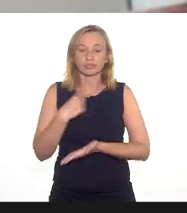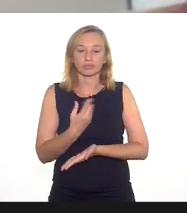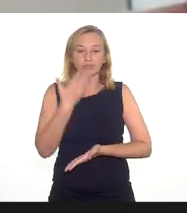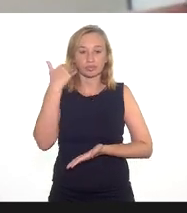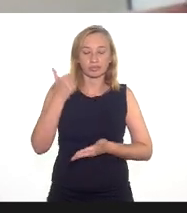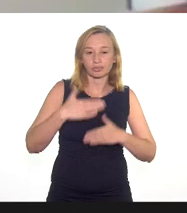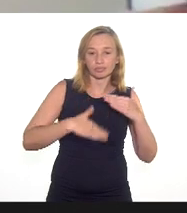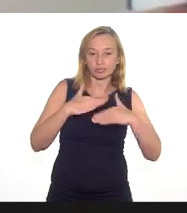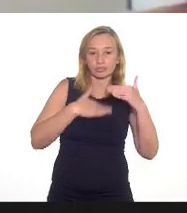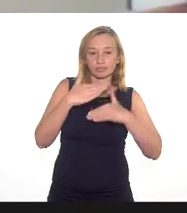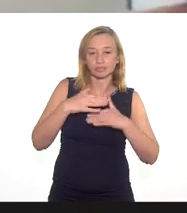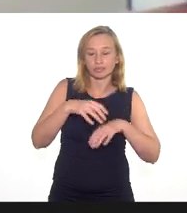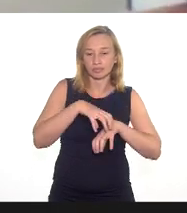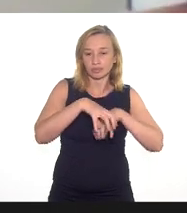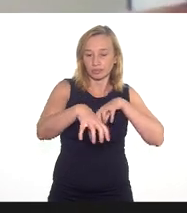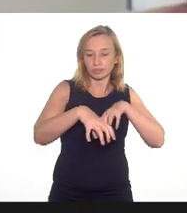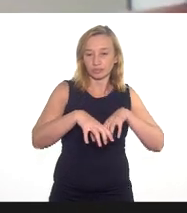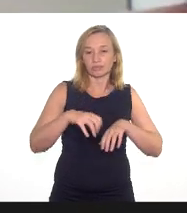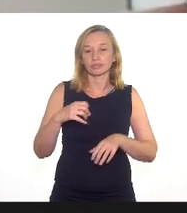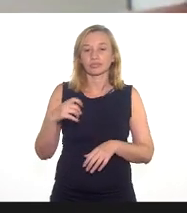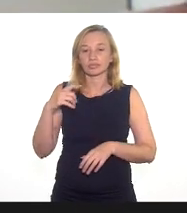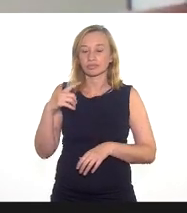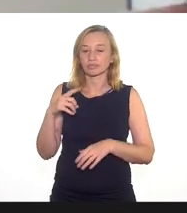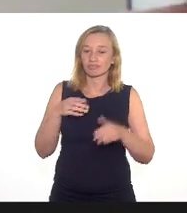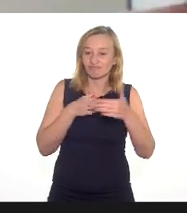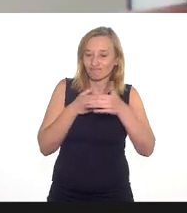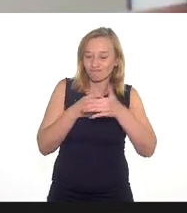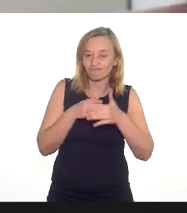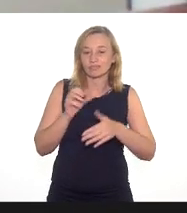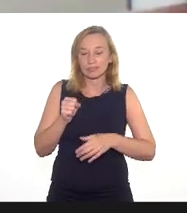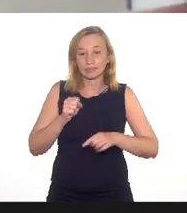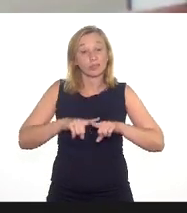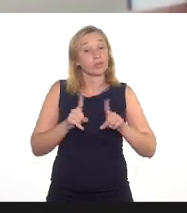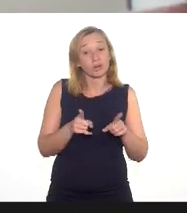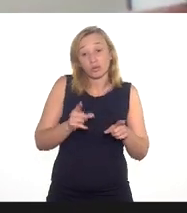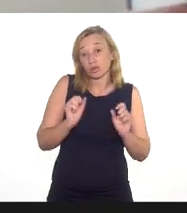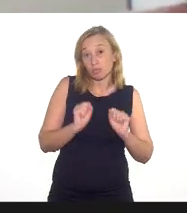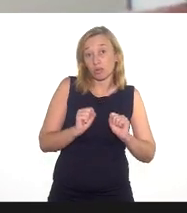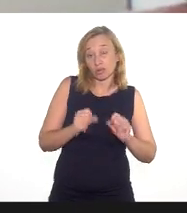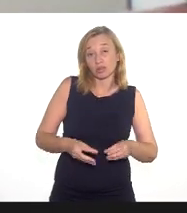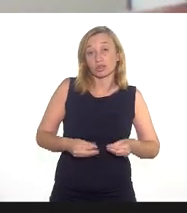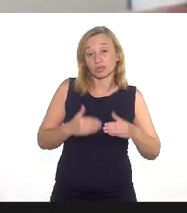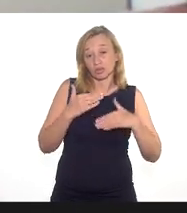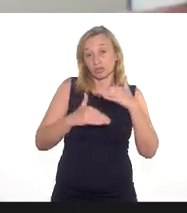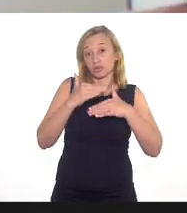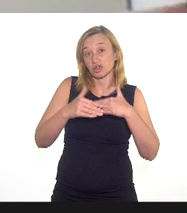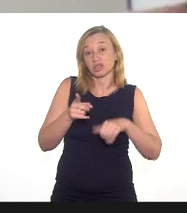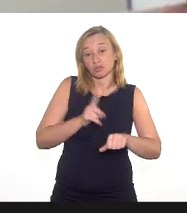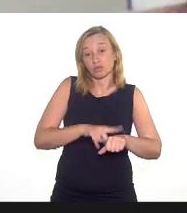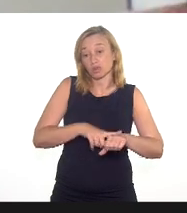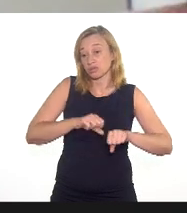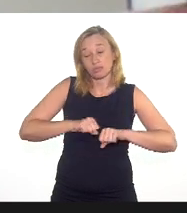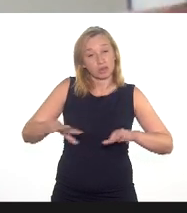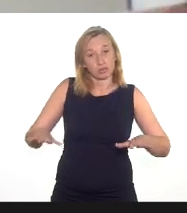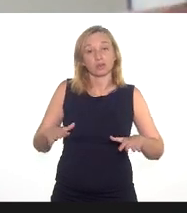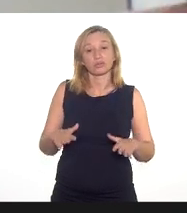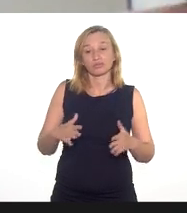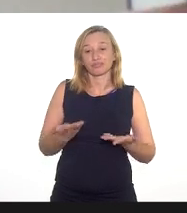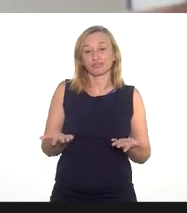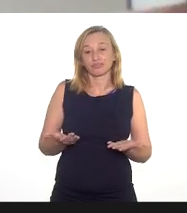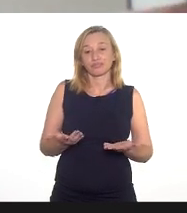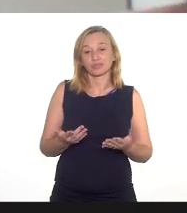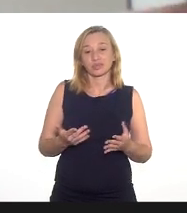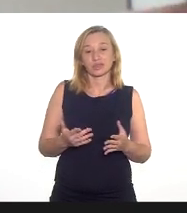esse processo remoto é um processo muito limitado, mas é o que a gente pode desenvolver nesse cenário de pandemia sem expor